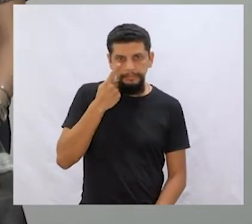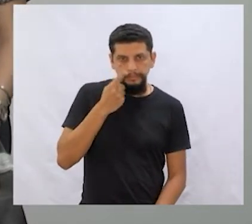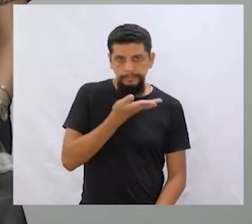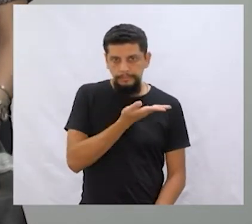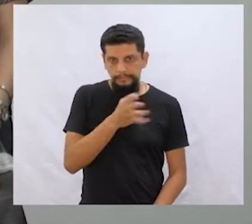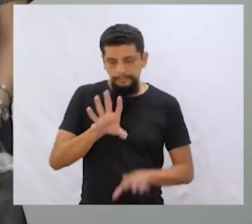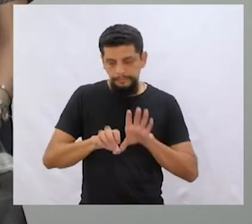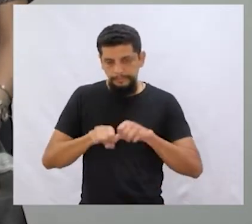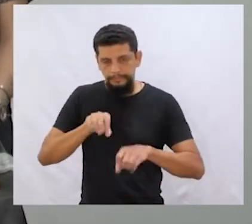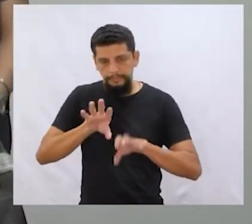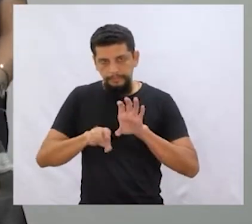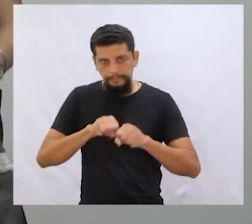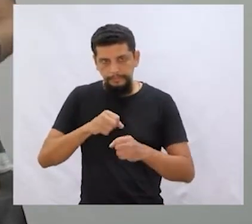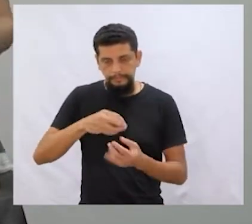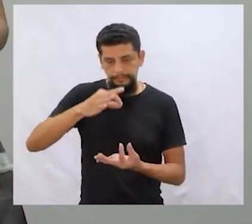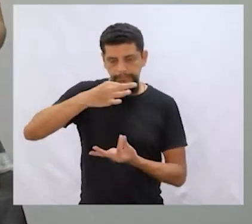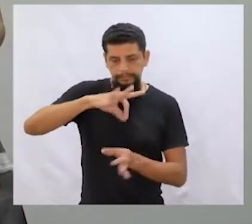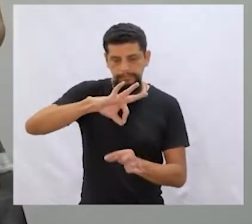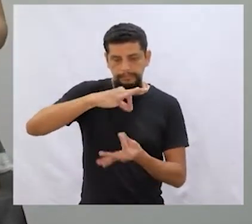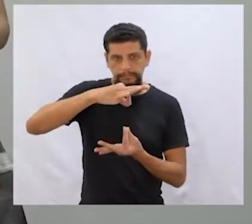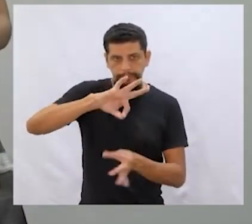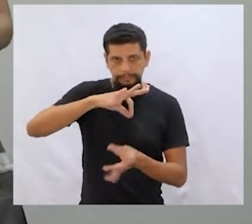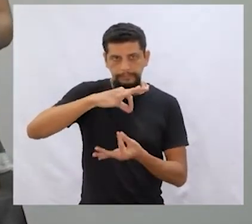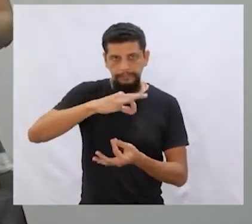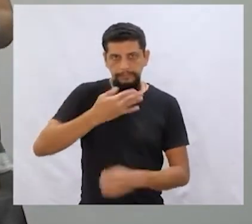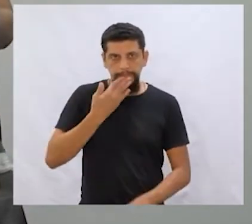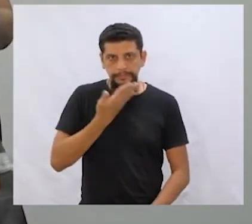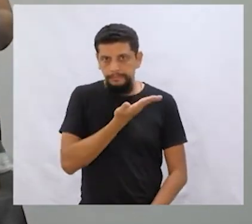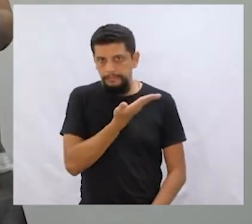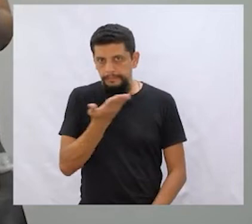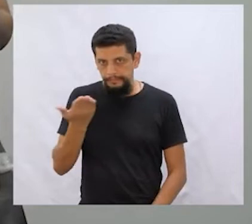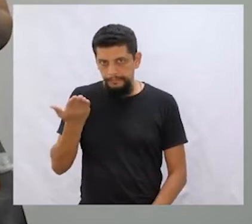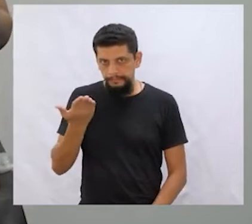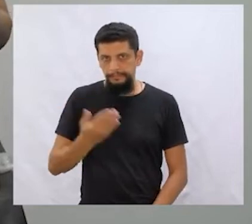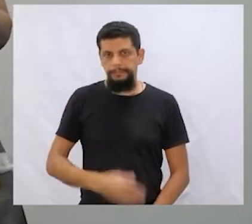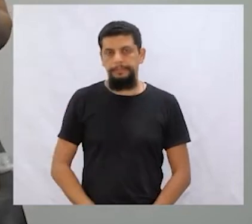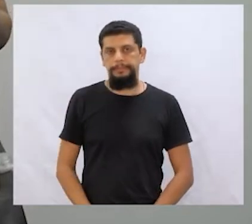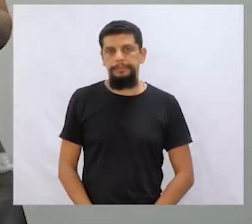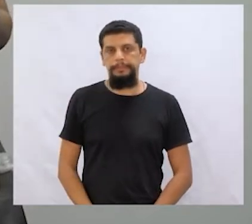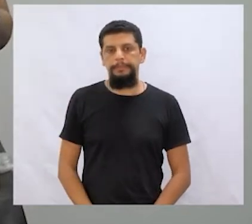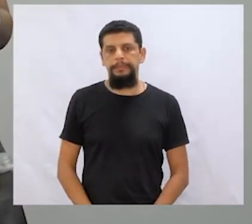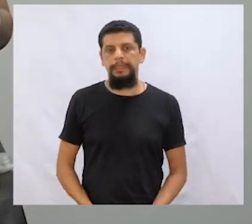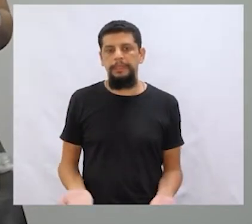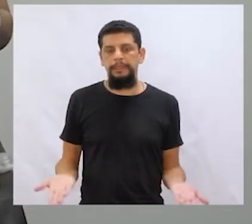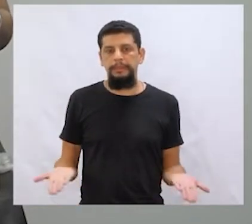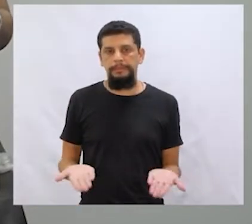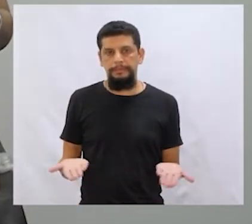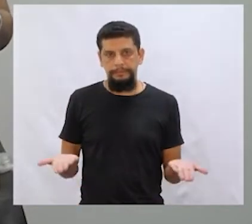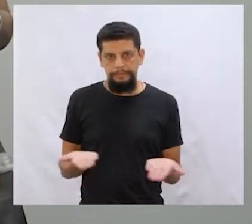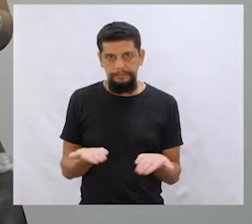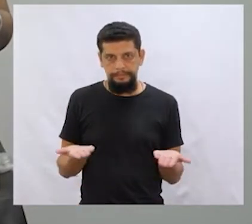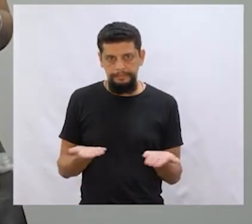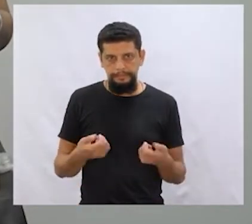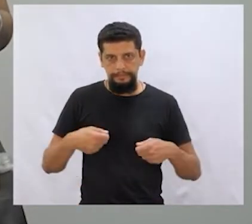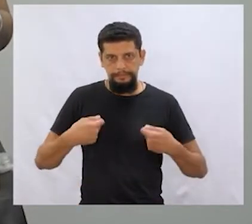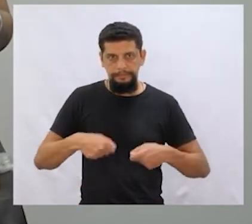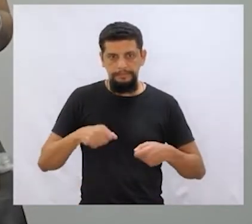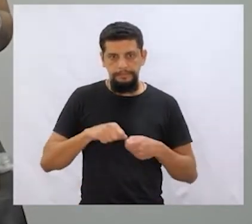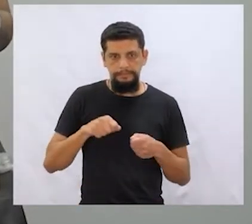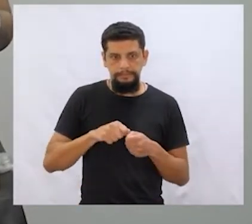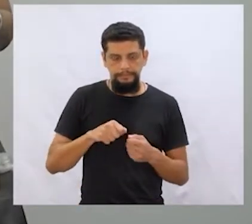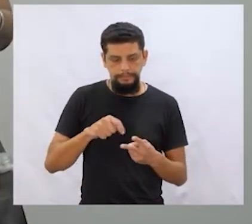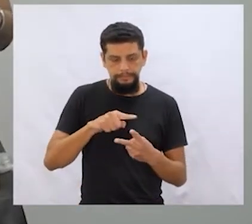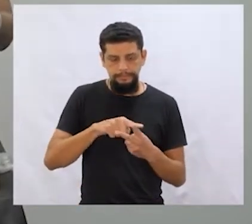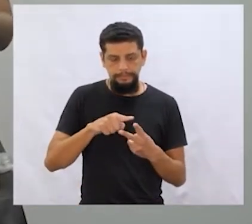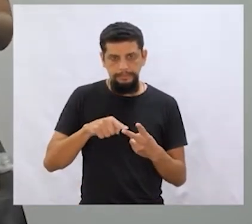só, gente. Vocês vão pegar lá, então, a folha sulfite que nós pedimos nos materiais. E dessa vez, nós vamos